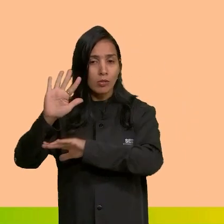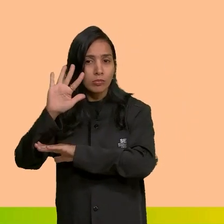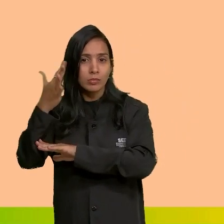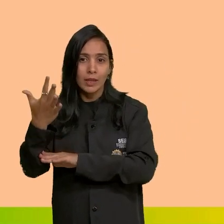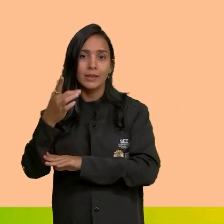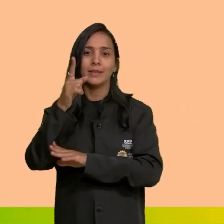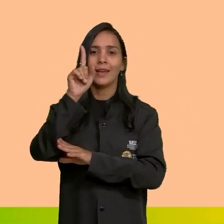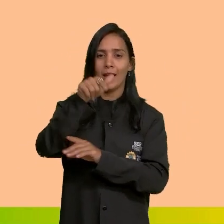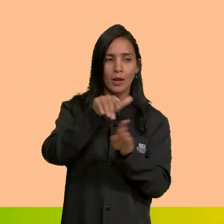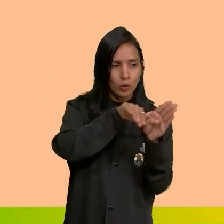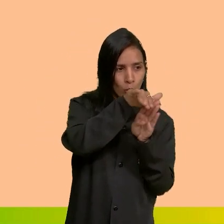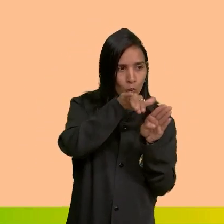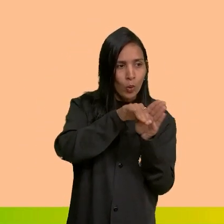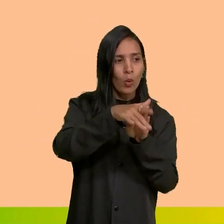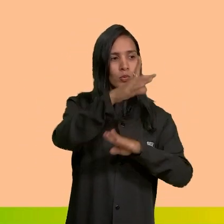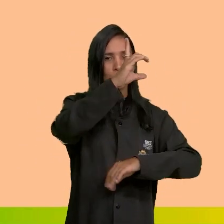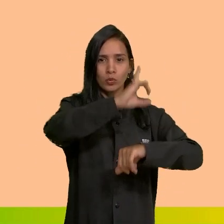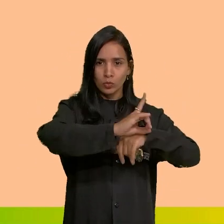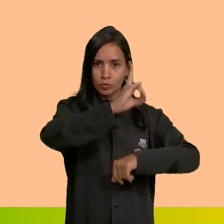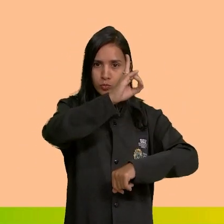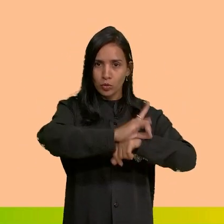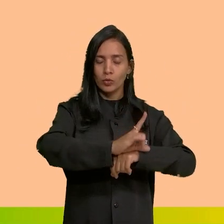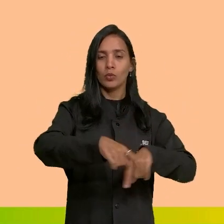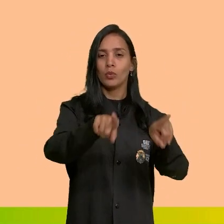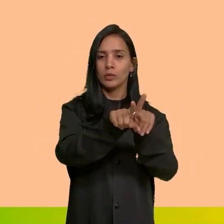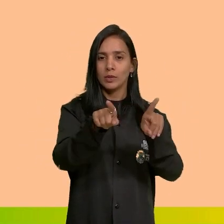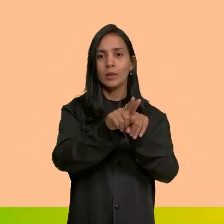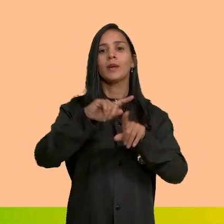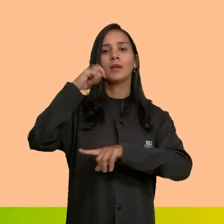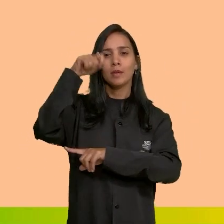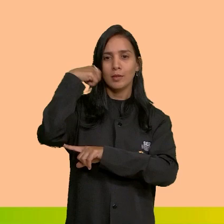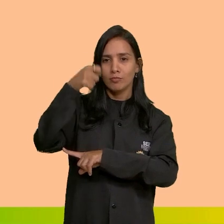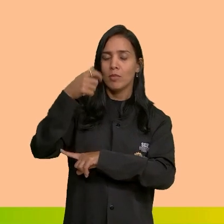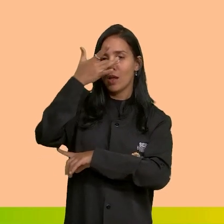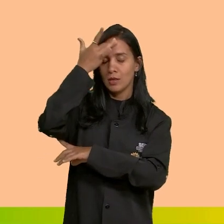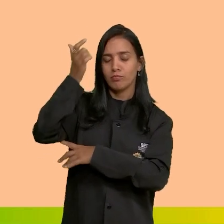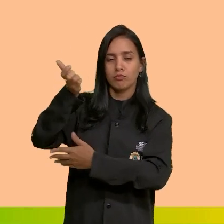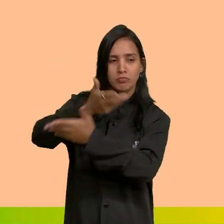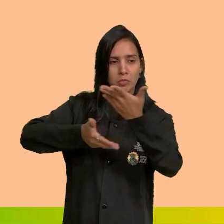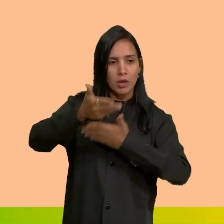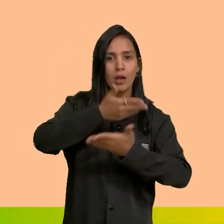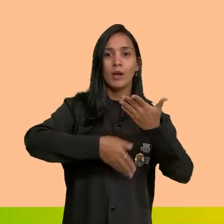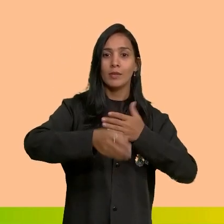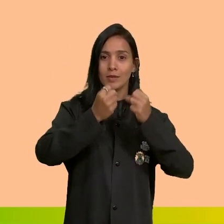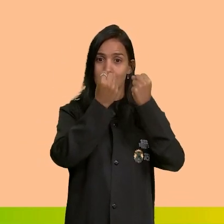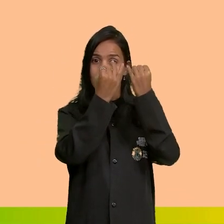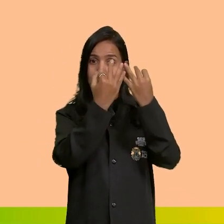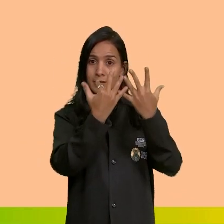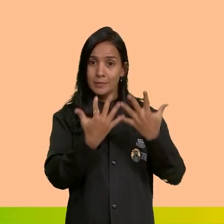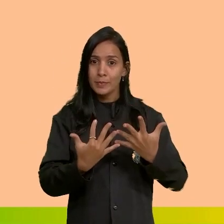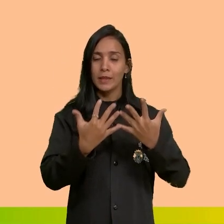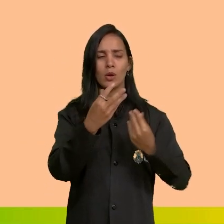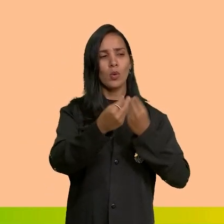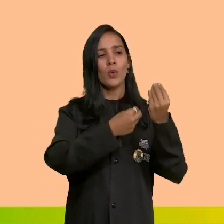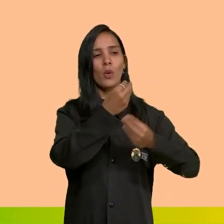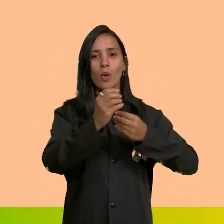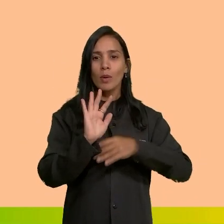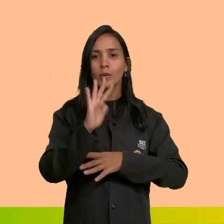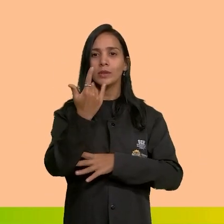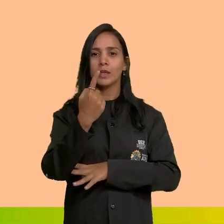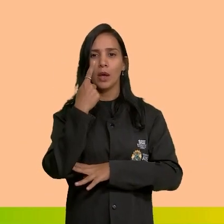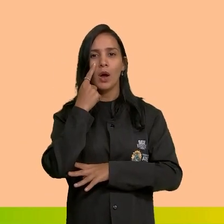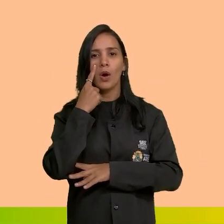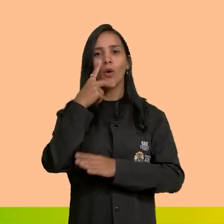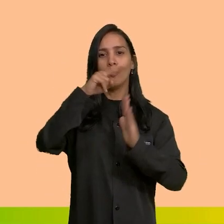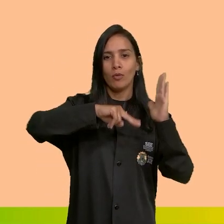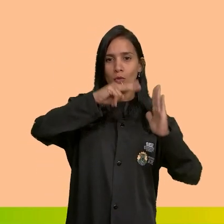o diretor, para o ator entender como que vai acontecer essa ação. Vamos só ler aqui essa primeira didascália aqui